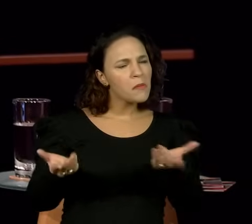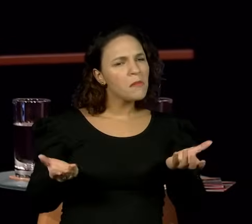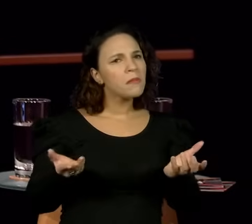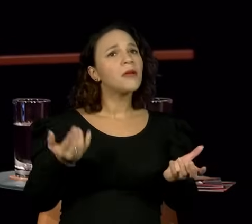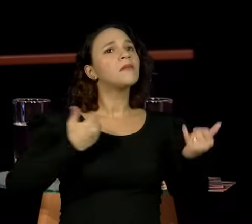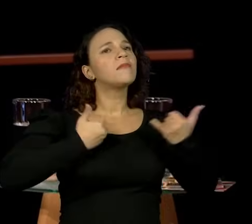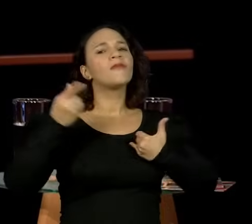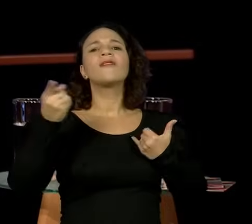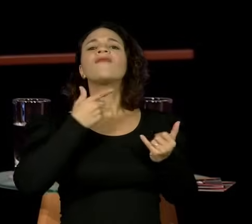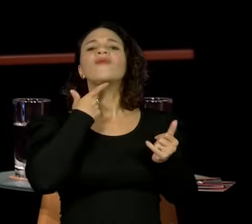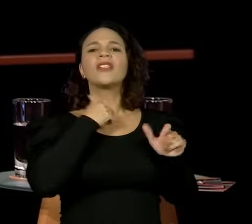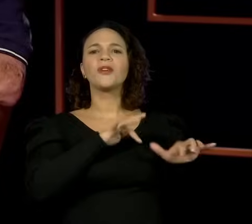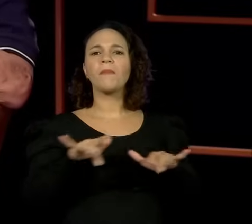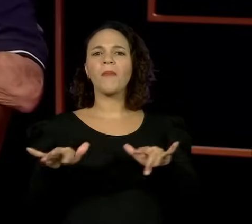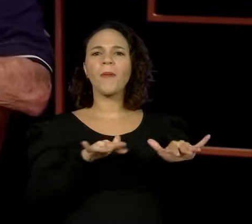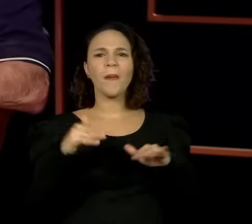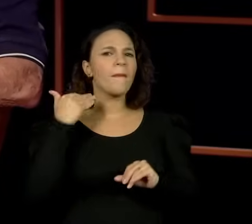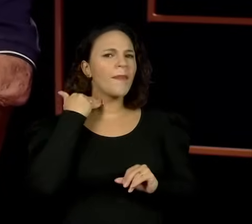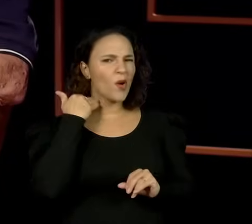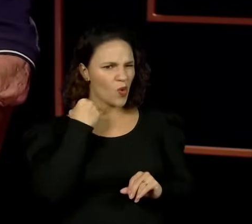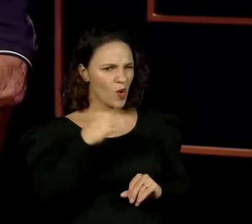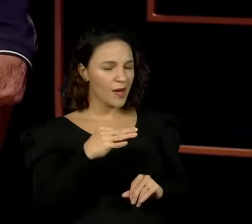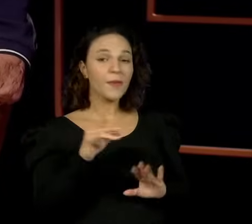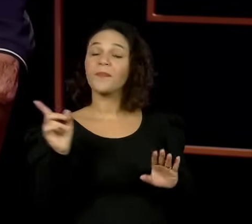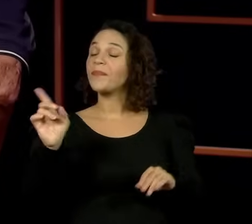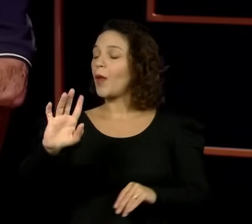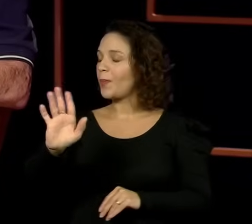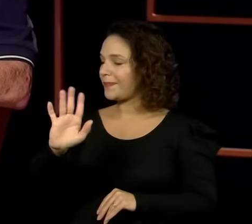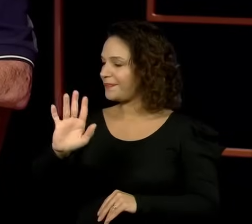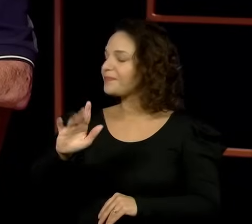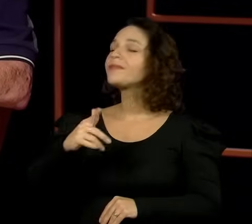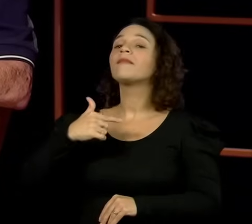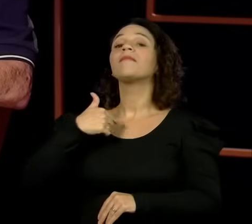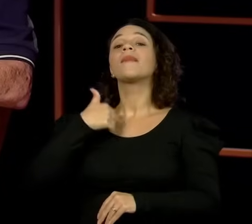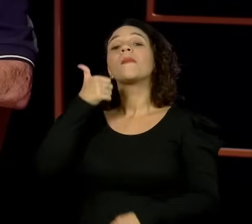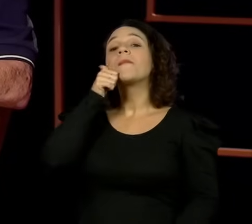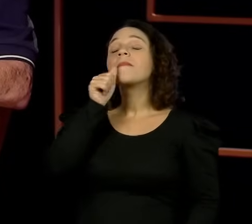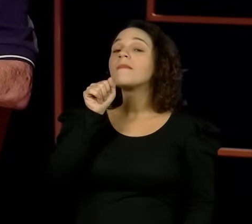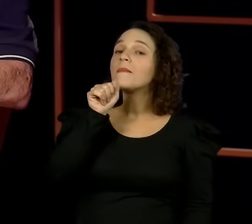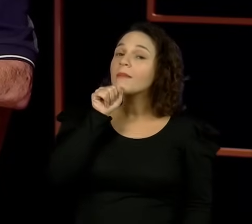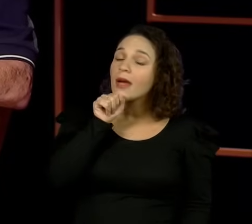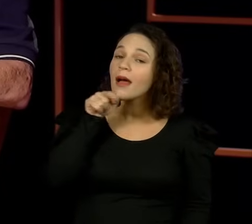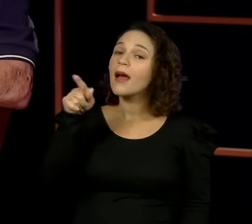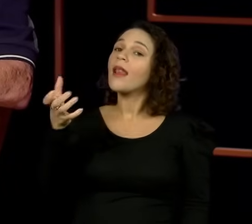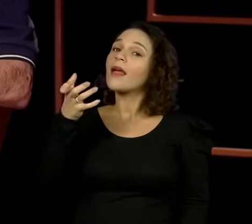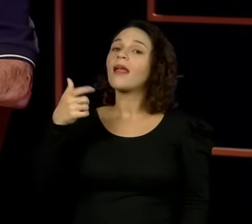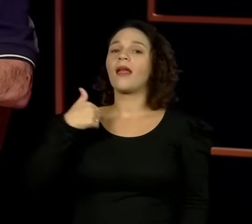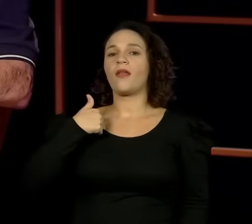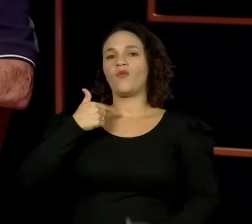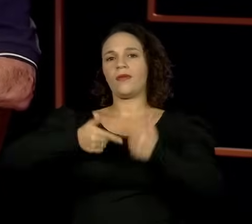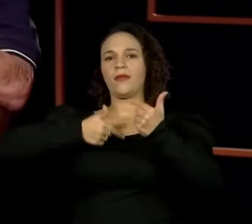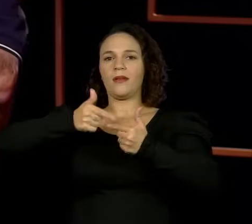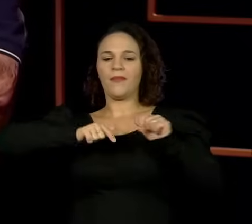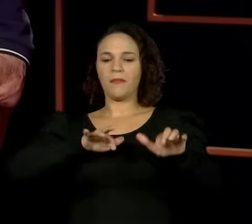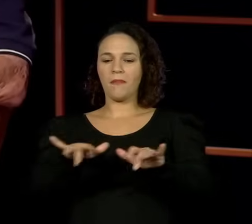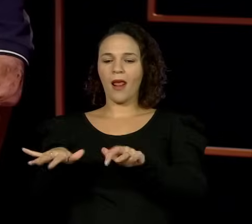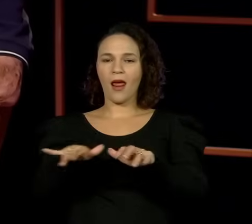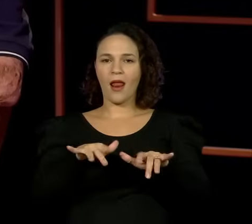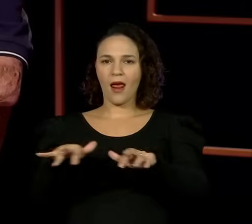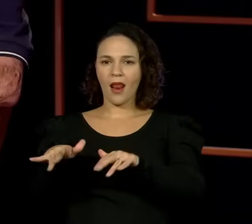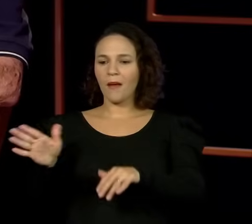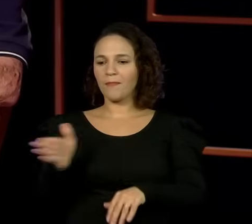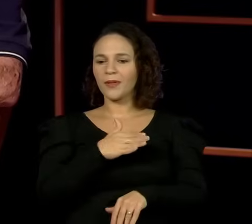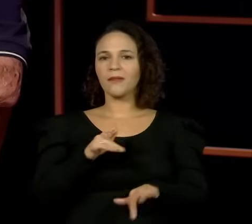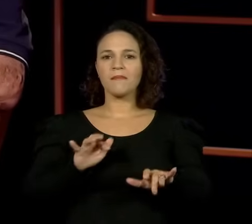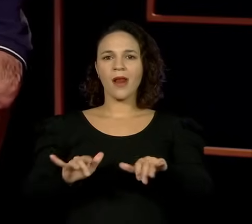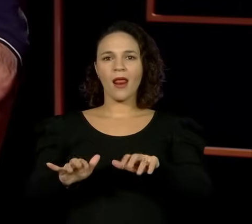ser datilógrafo num banco. Não. Minha mãe achou que eu deveria ser datilógrafo, que eu devia trabalhar num